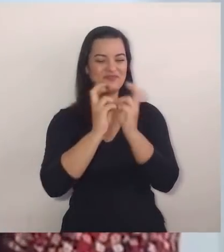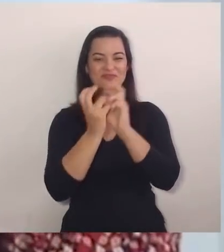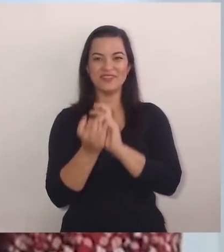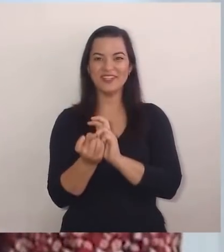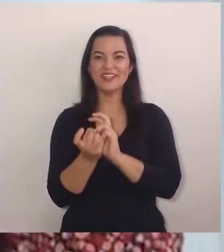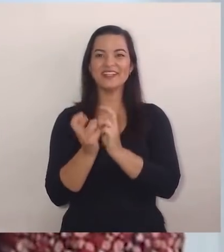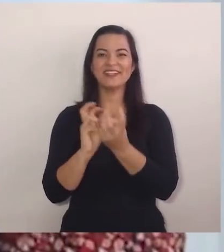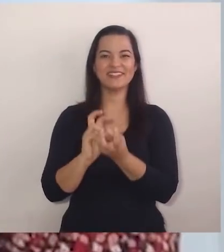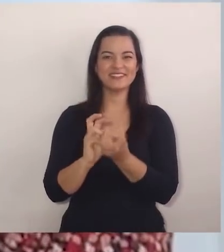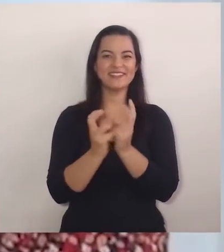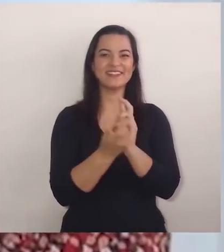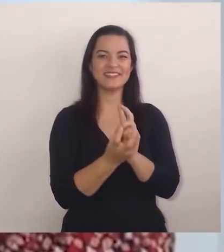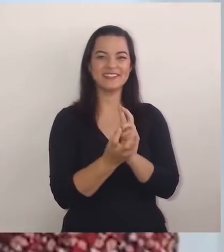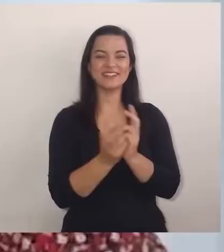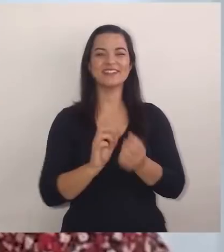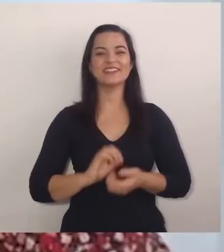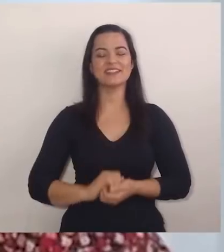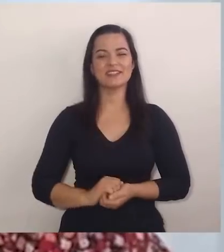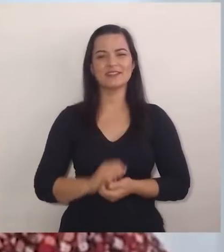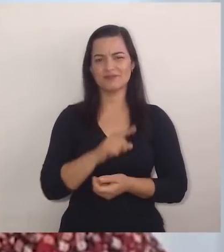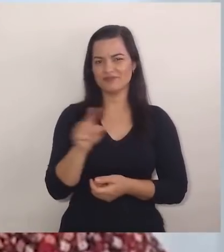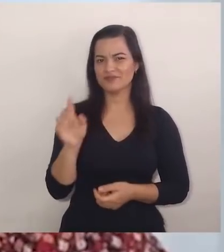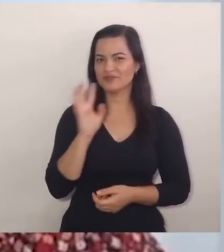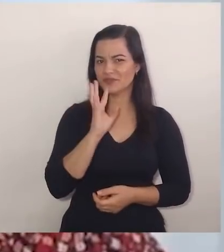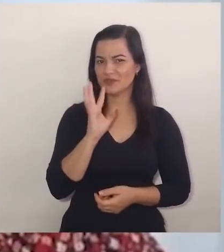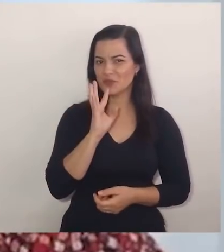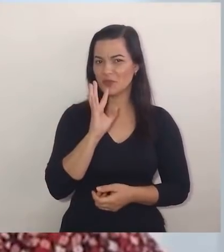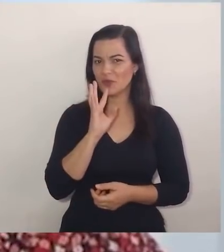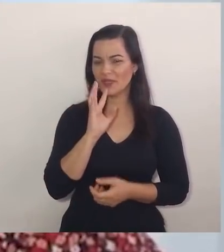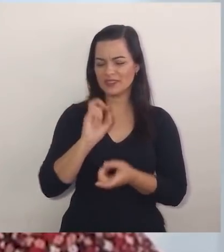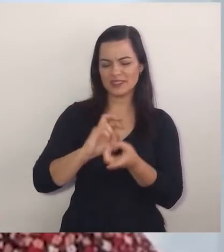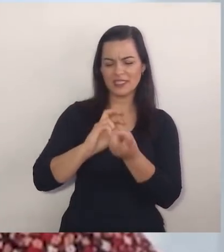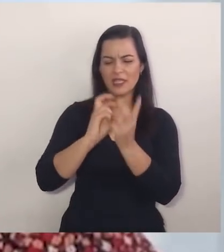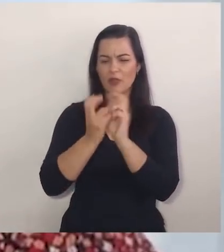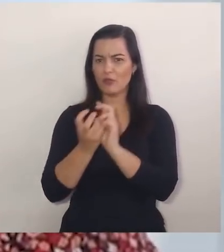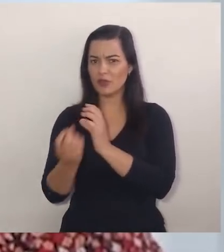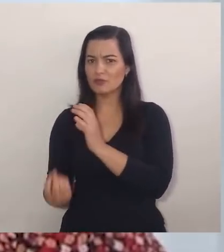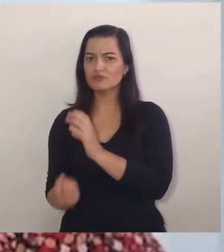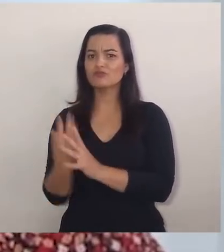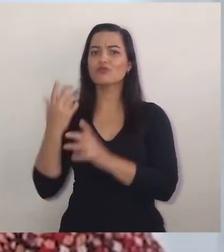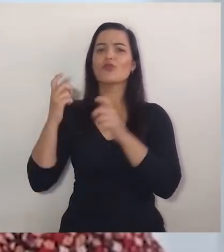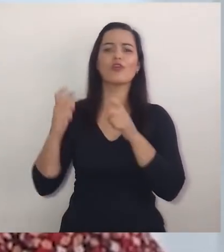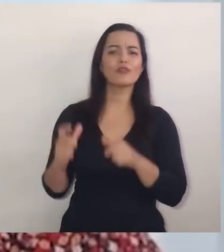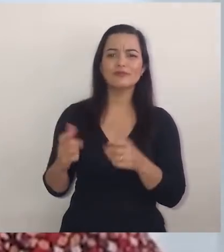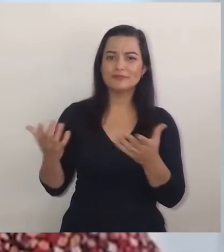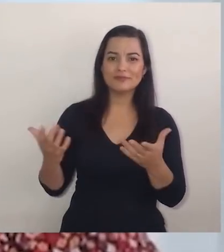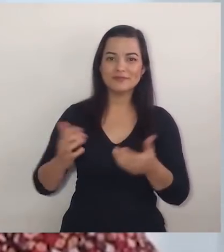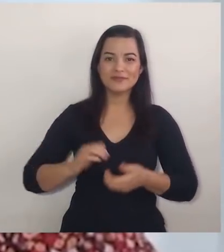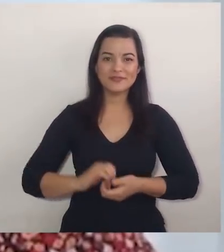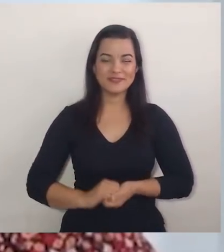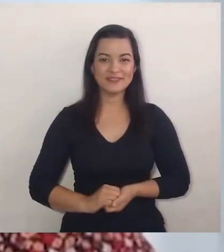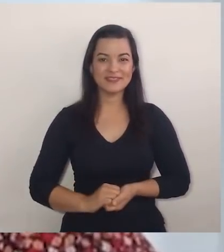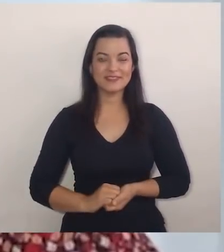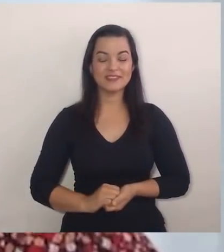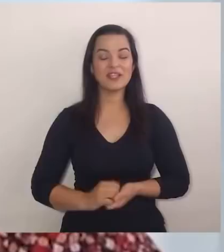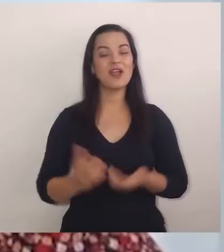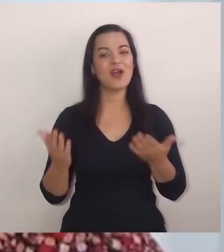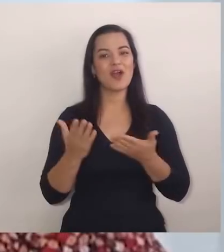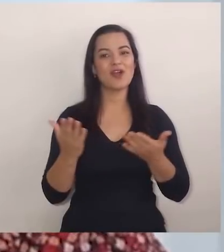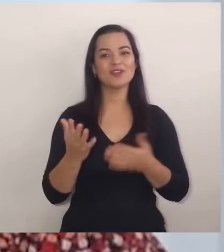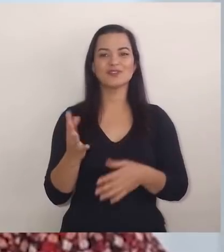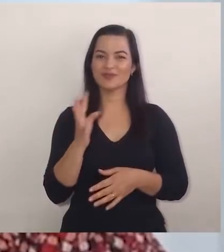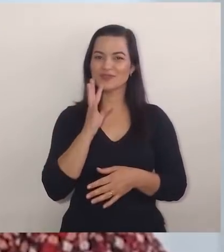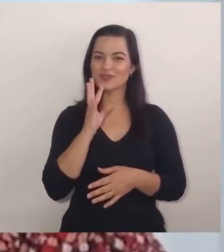Exatamente, a capoeira. Você conhece a origem da capoeira? De onde ela surgiu? Vamos